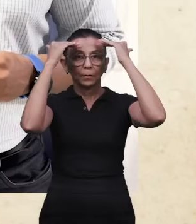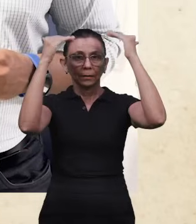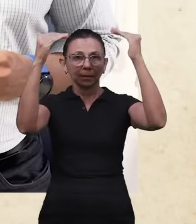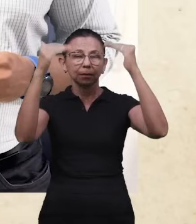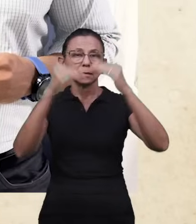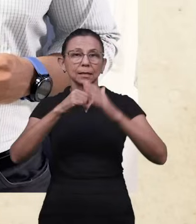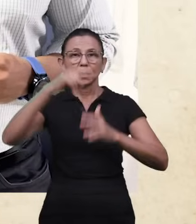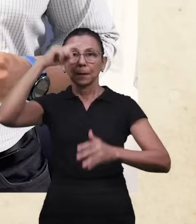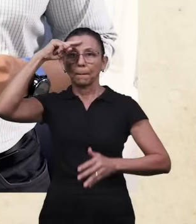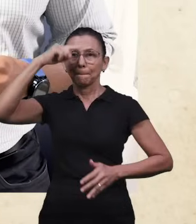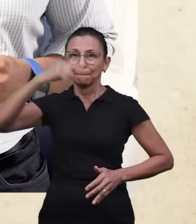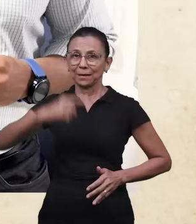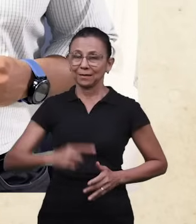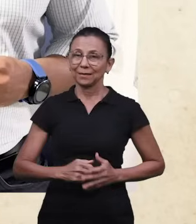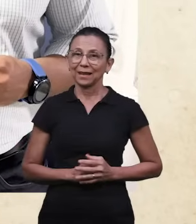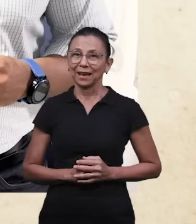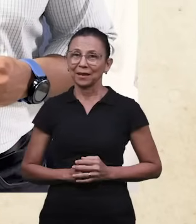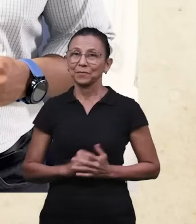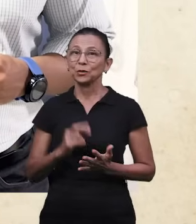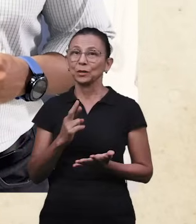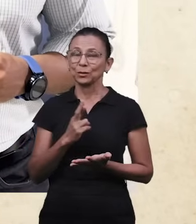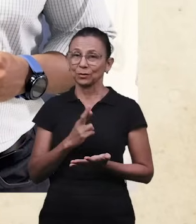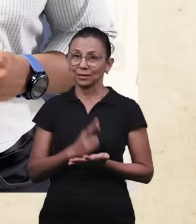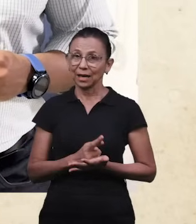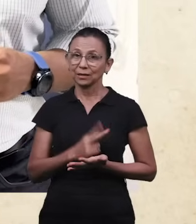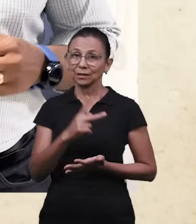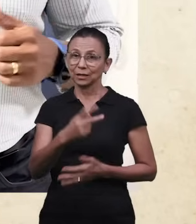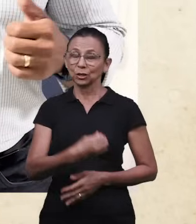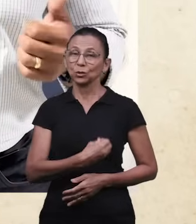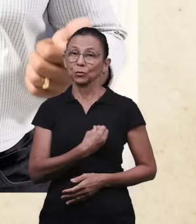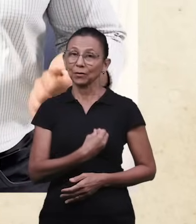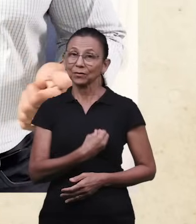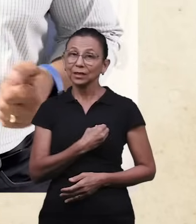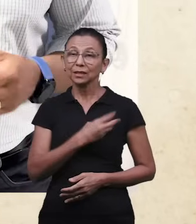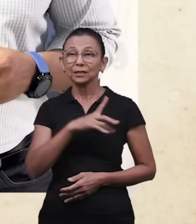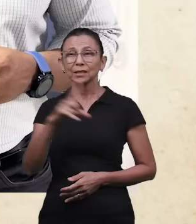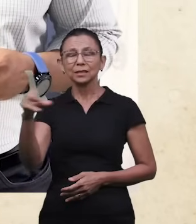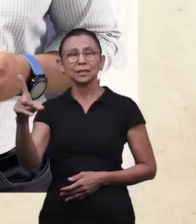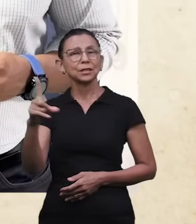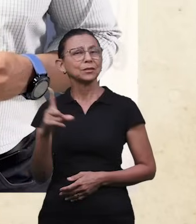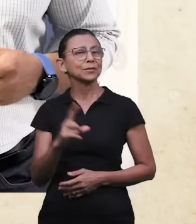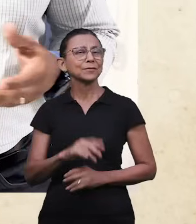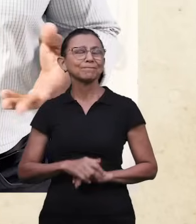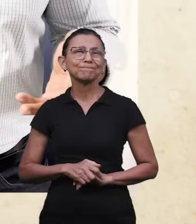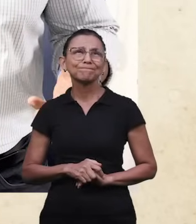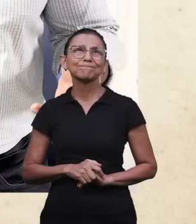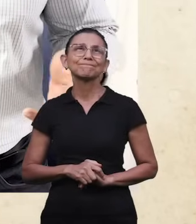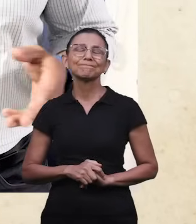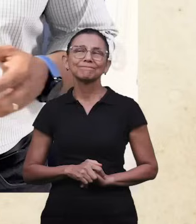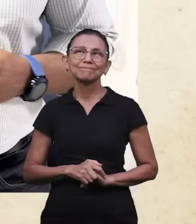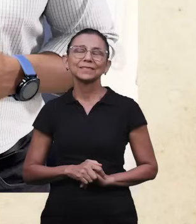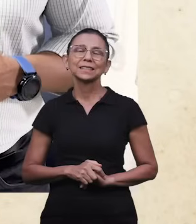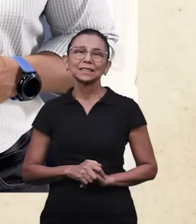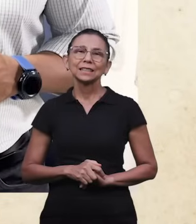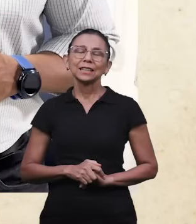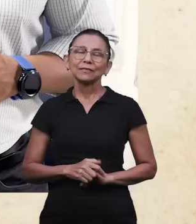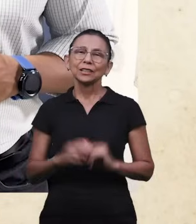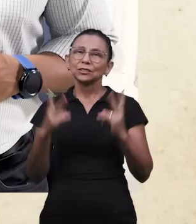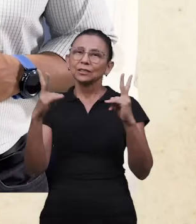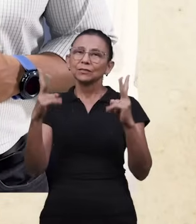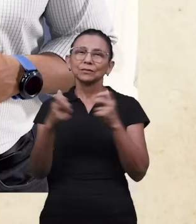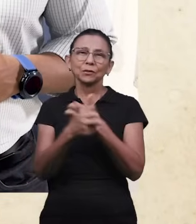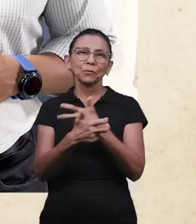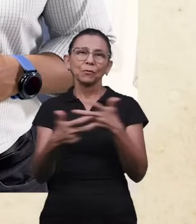providenciar coisas grandiosas na vida do jovem. Às vezes uma porta de emprego, que é um outro campo.